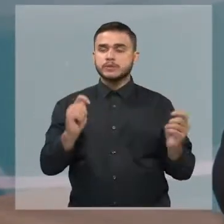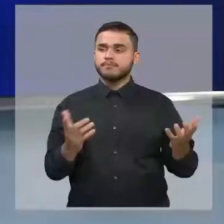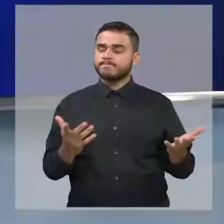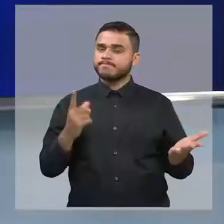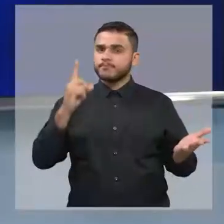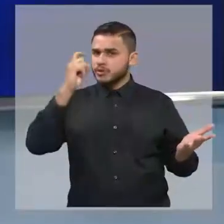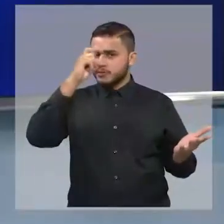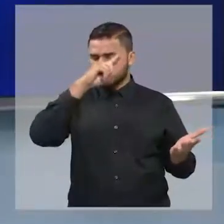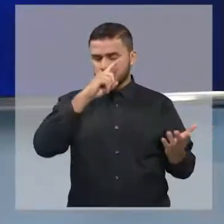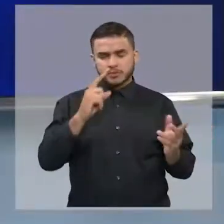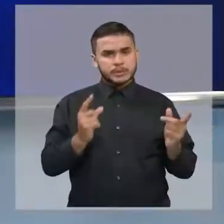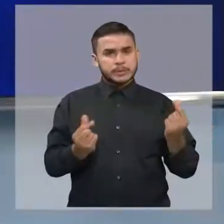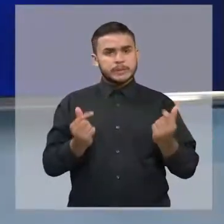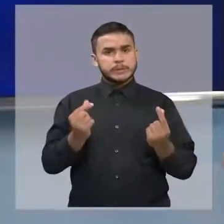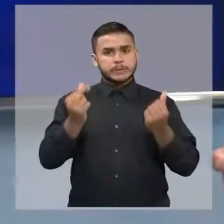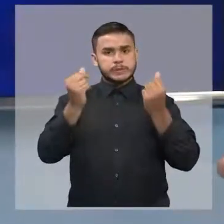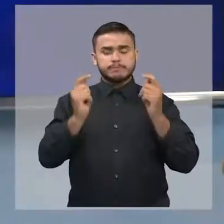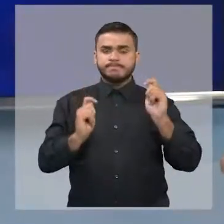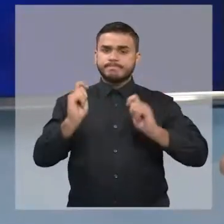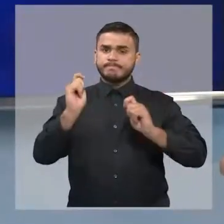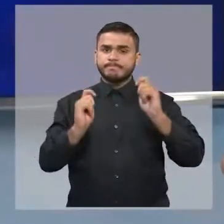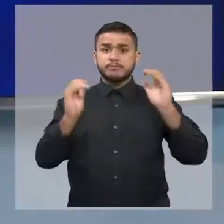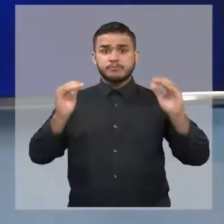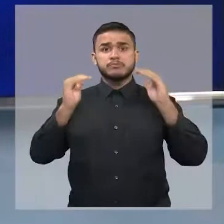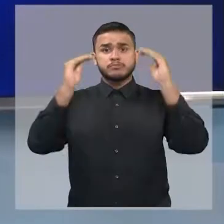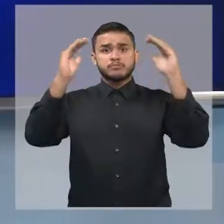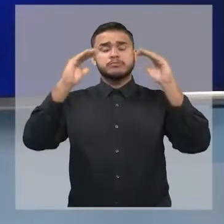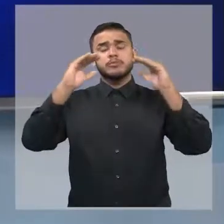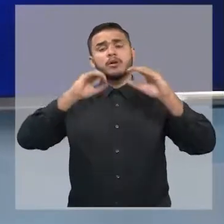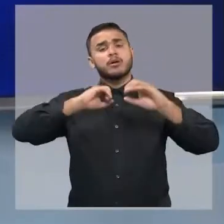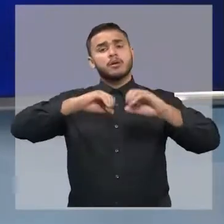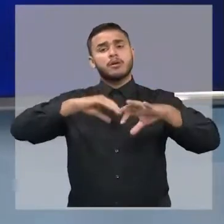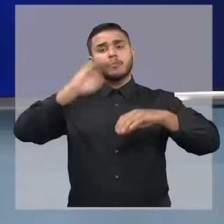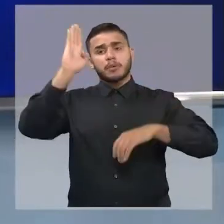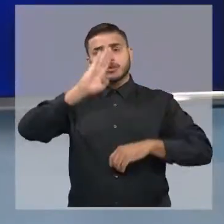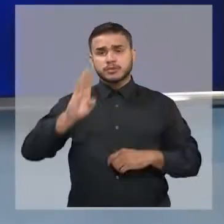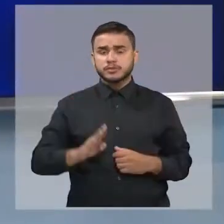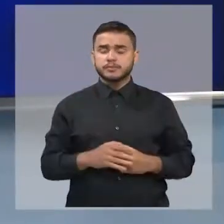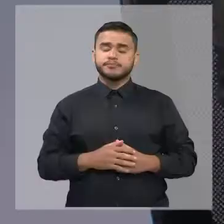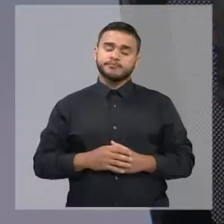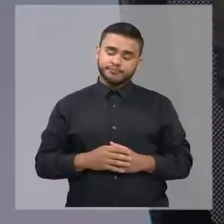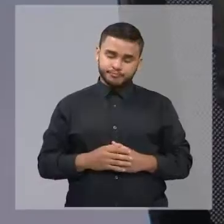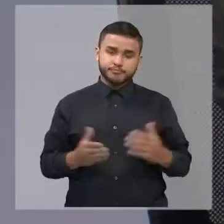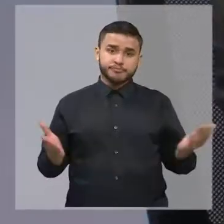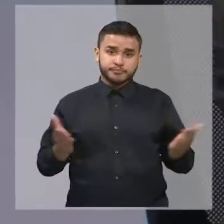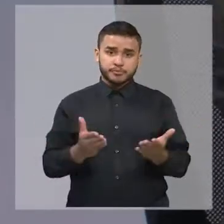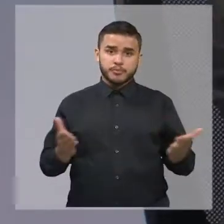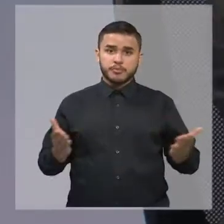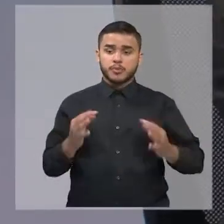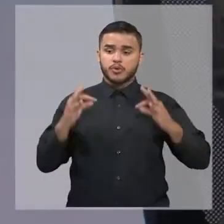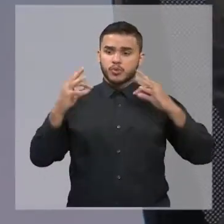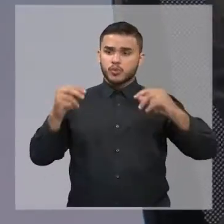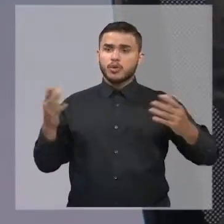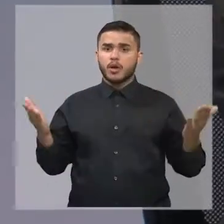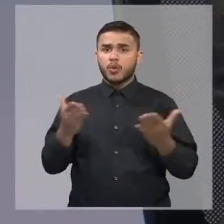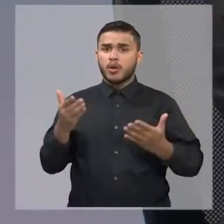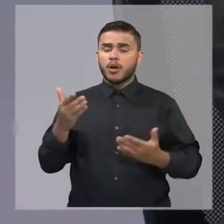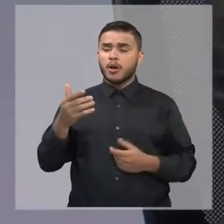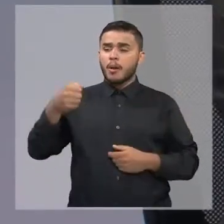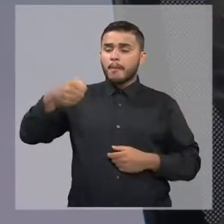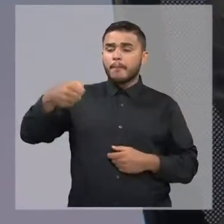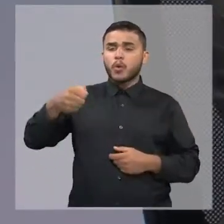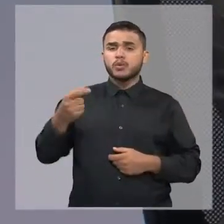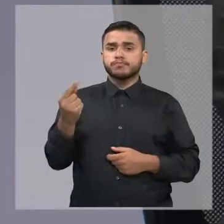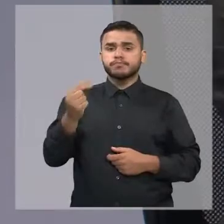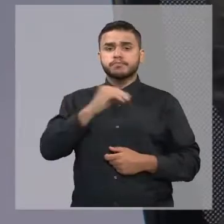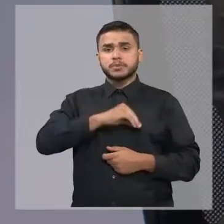ensino superior brasileiro. Agora, se corta também pela CAPES as bolsas de pesquisa em mestrado, e doutorado e